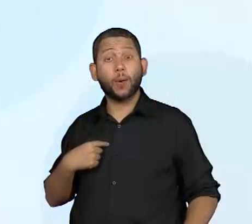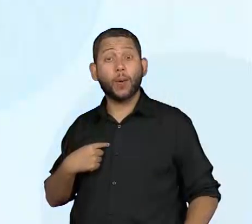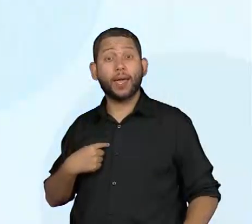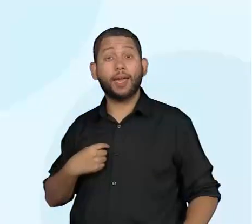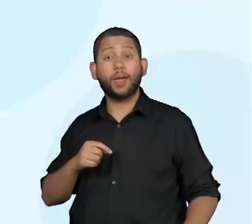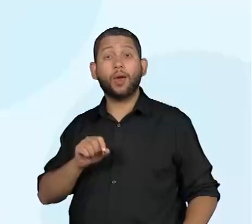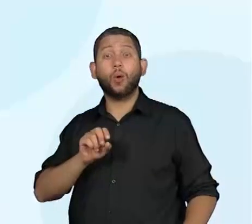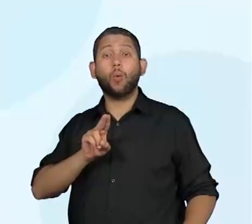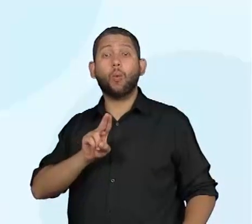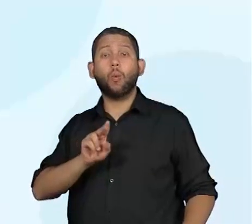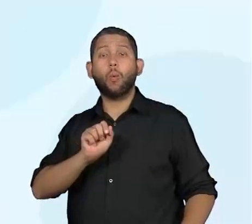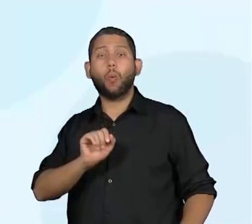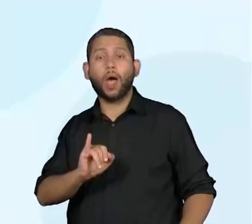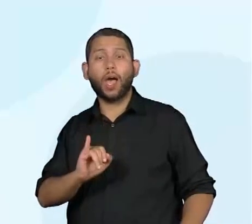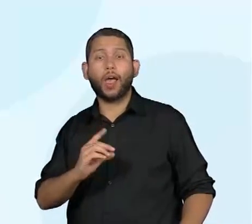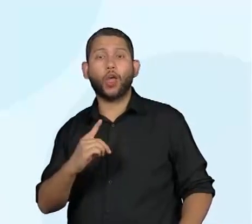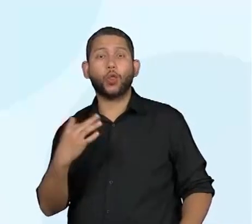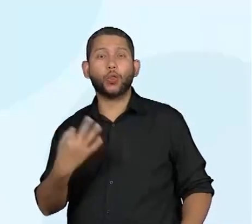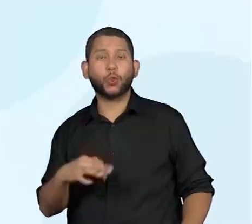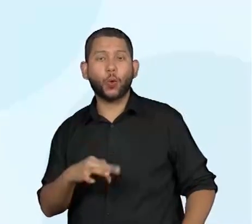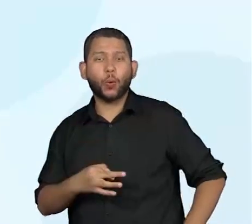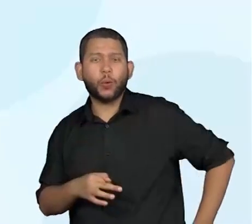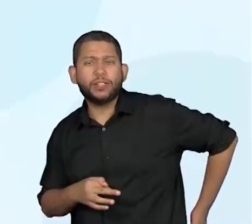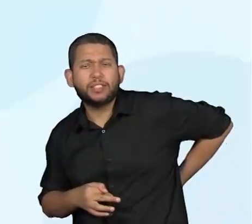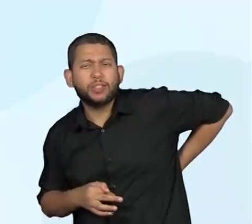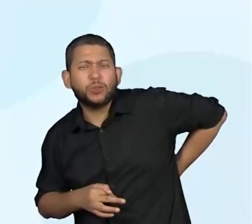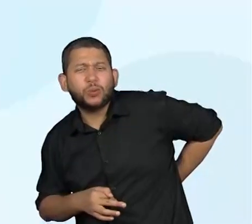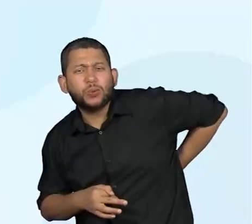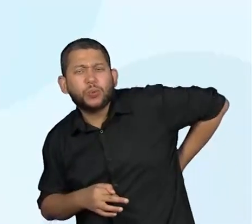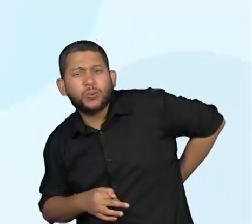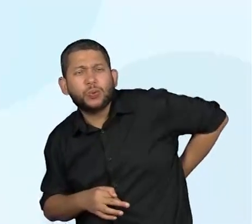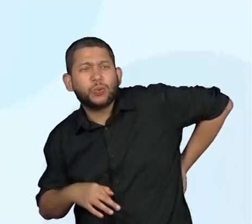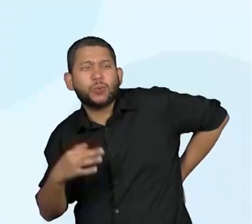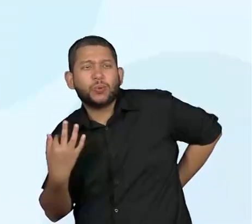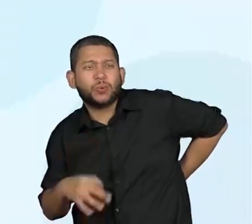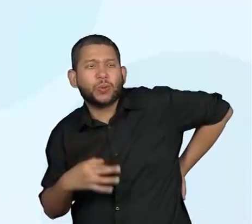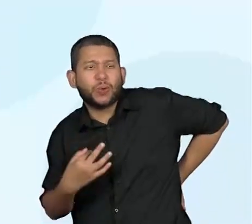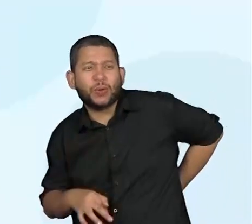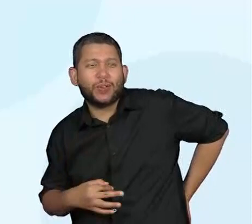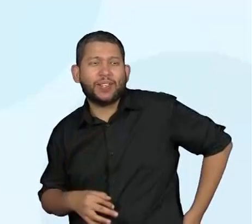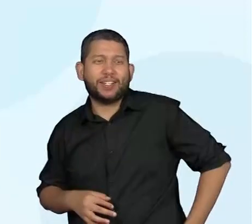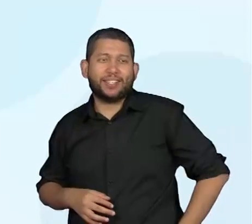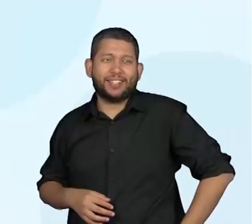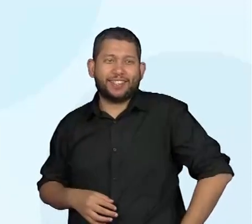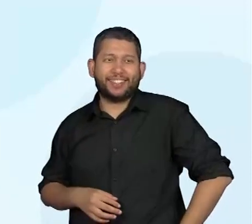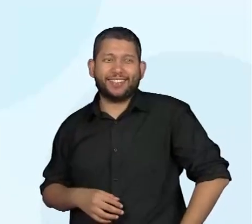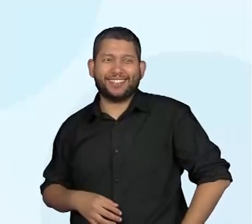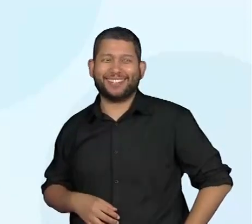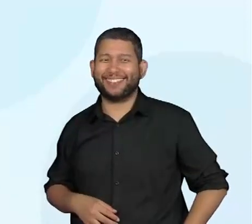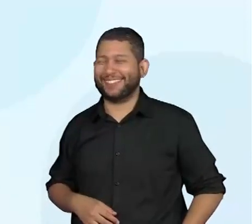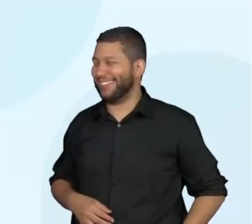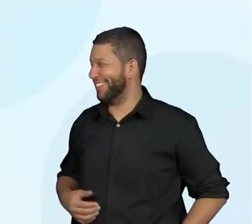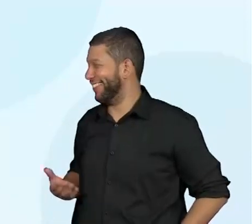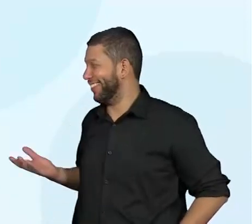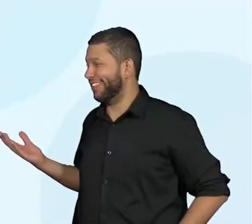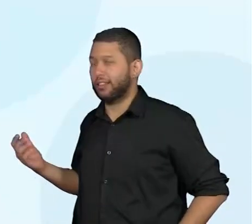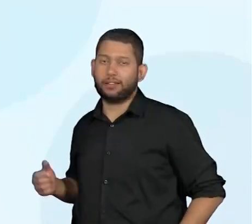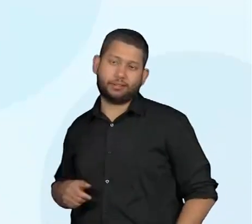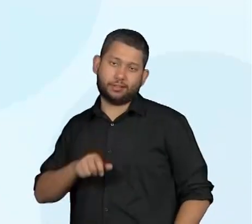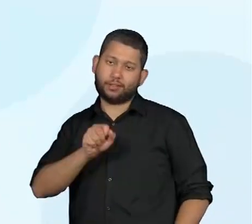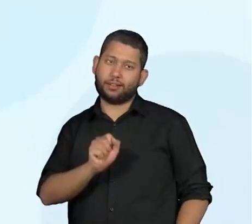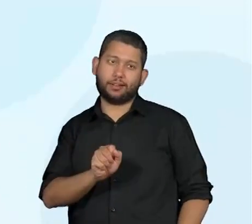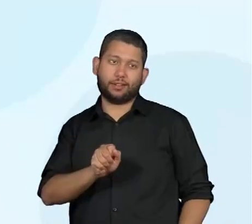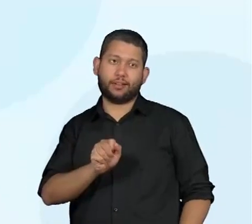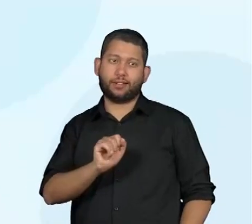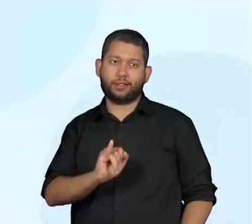Aikido? Pegaram bem na hora que eu estava mexendo minha lombar, professora. É porque tá com dor aí? Eu vendo esses exercícios todos aí, já